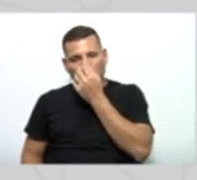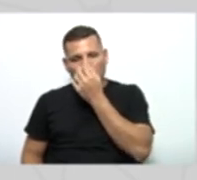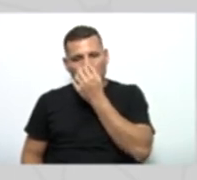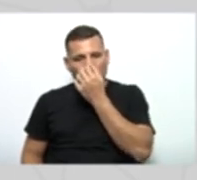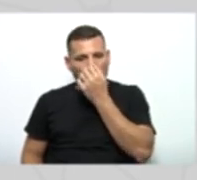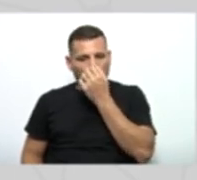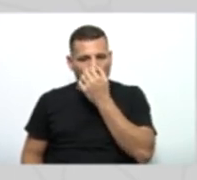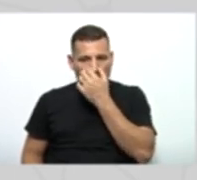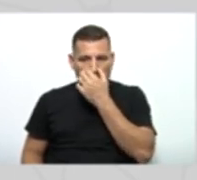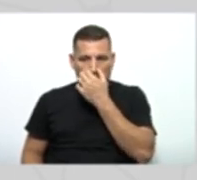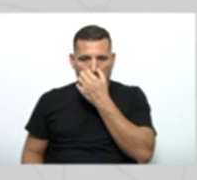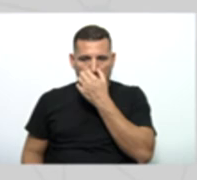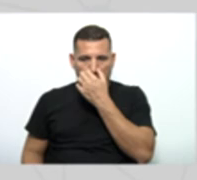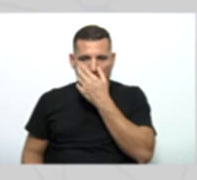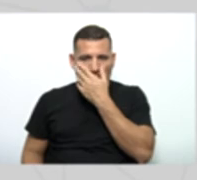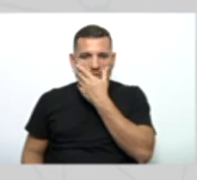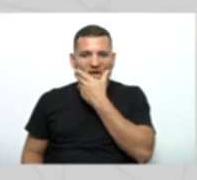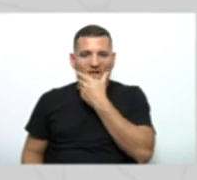os atributos.